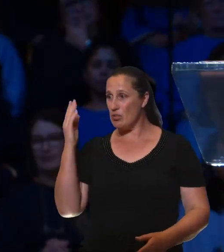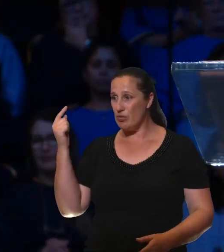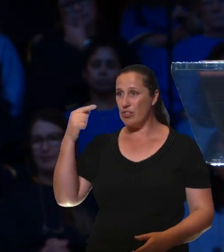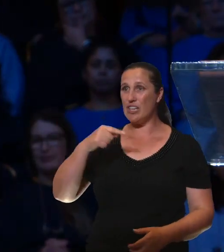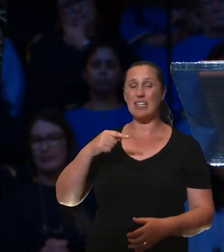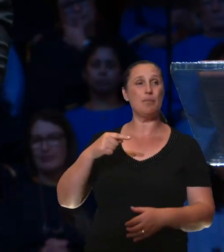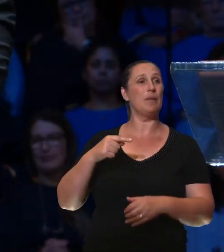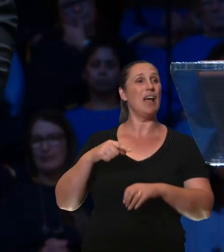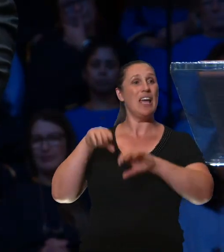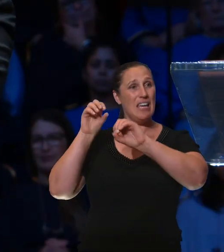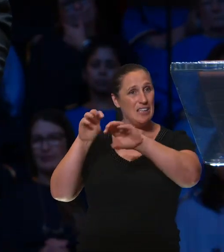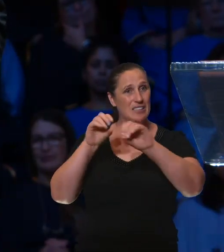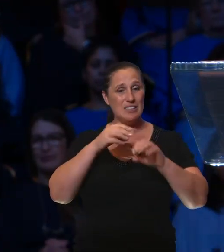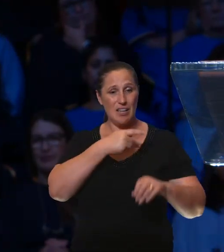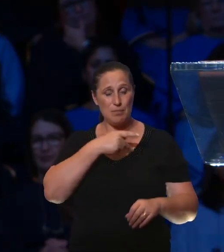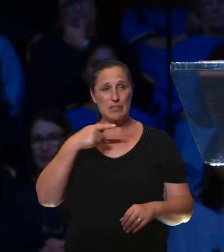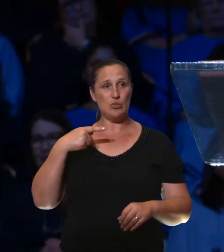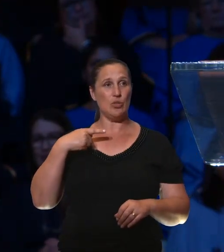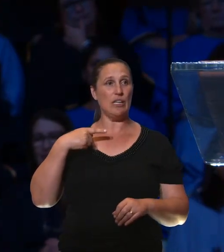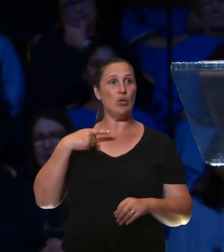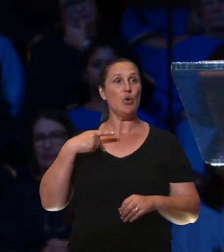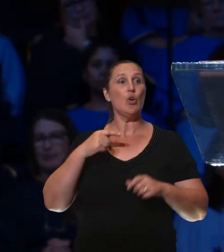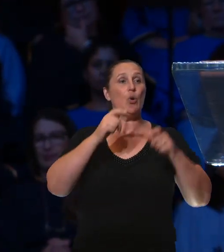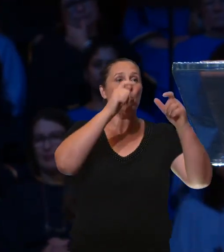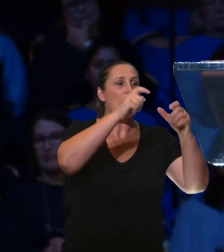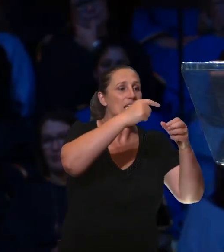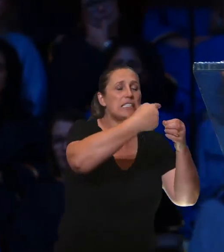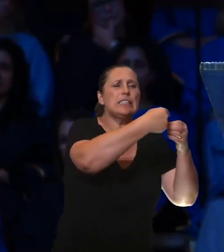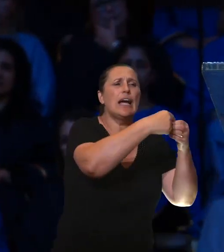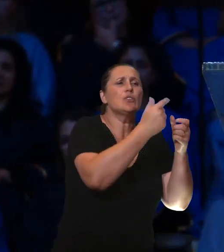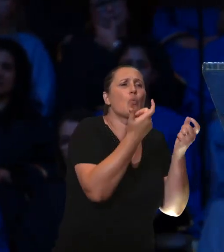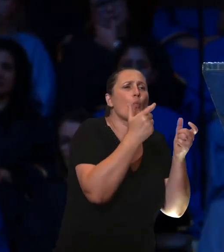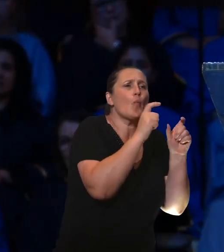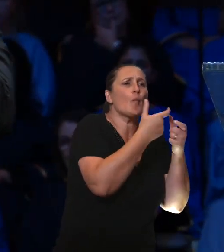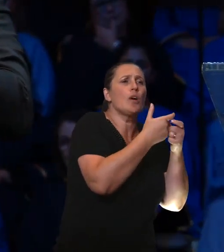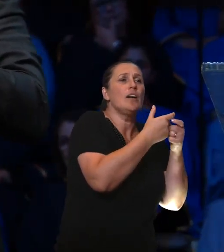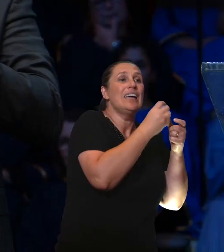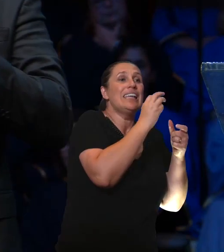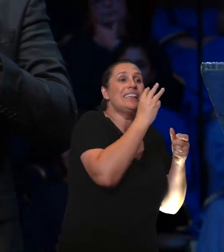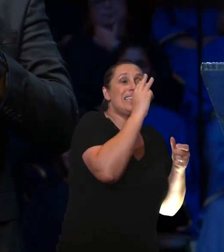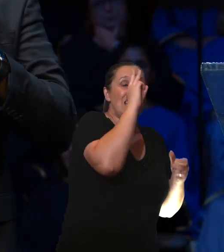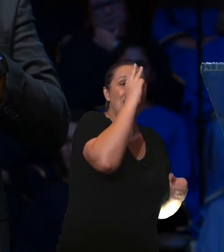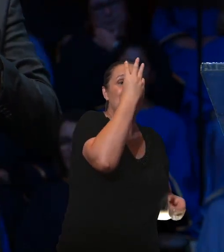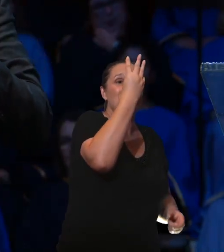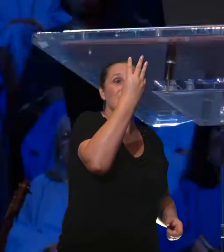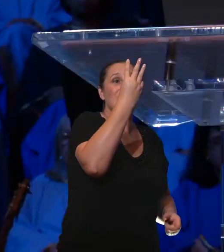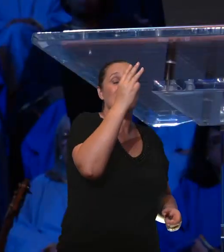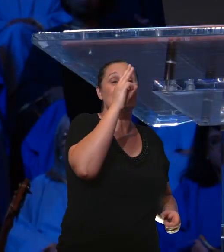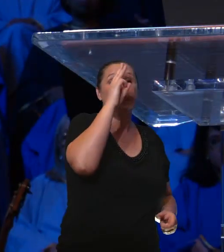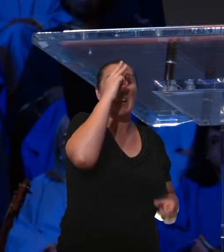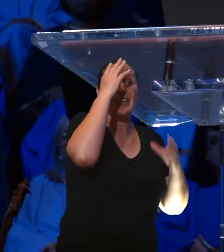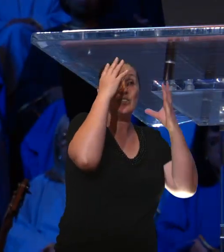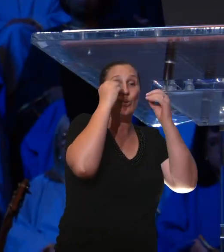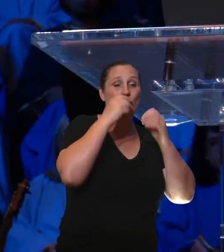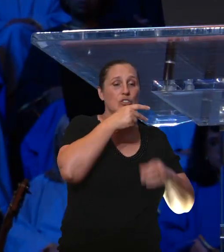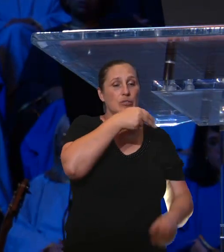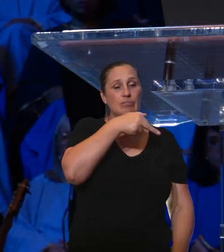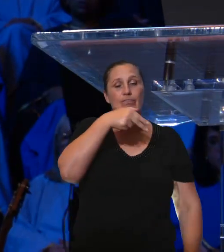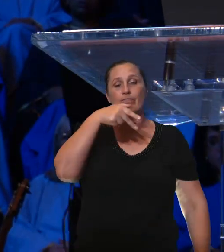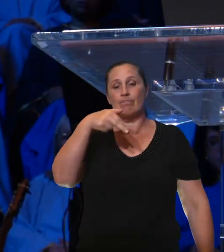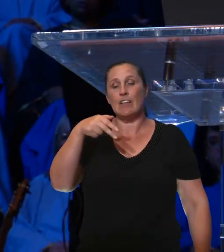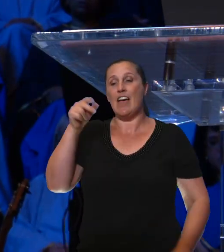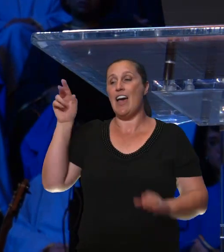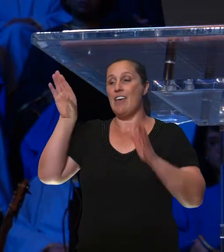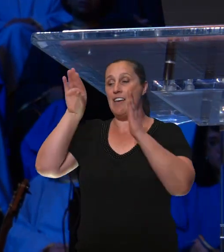eu saí da minha tabanca, da minha aldeia, são 3 dias e 3 noites andando.